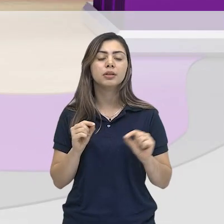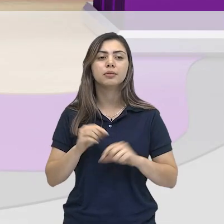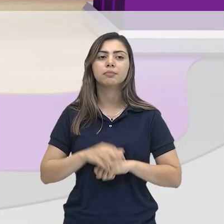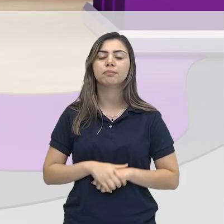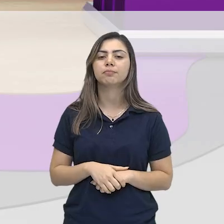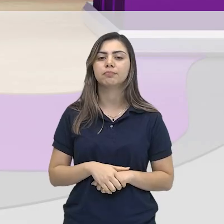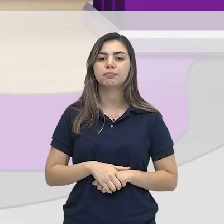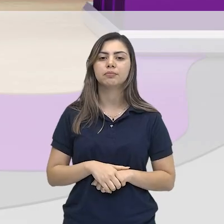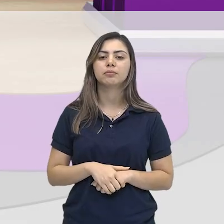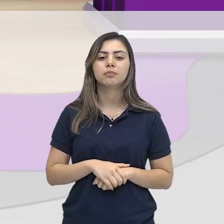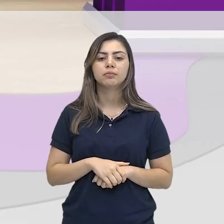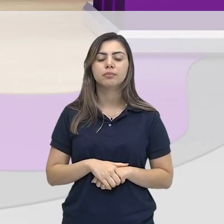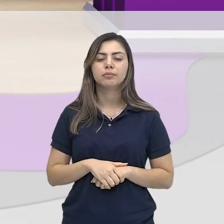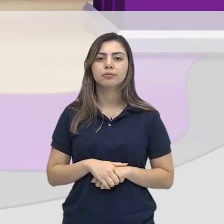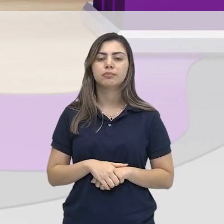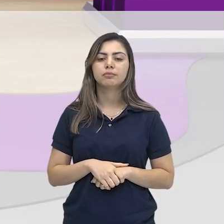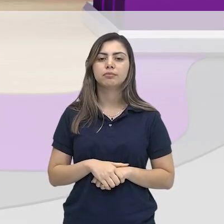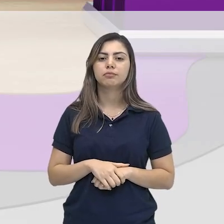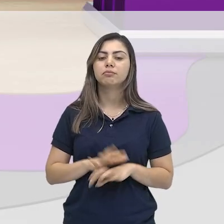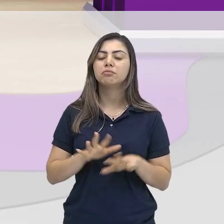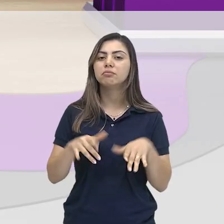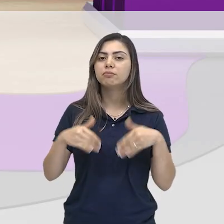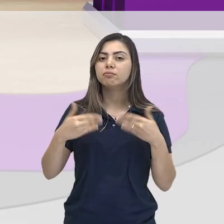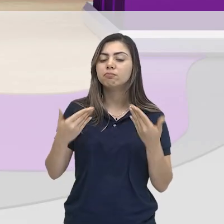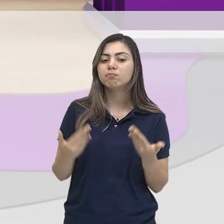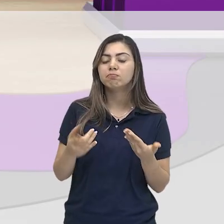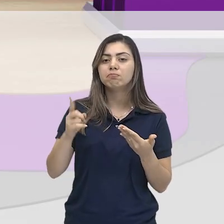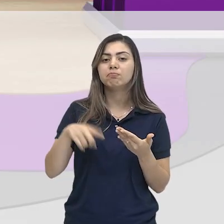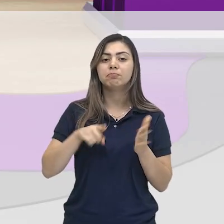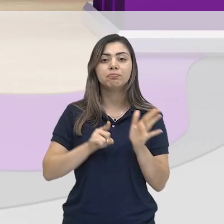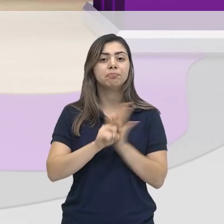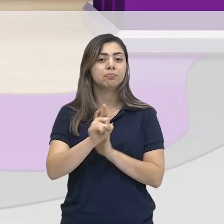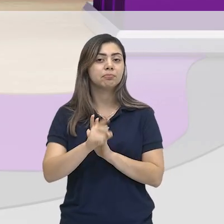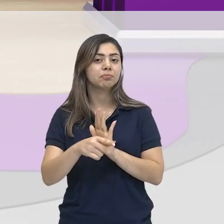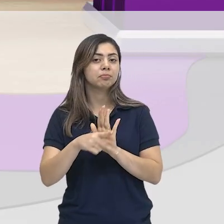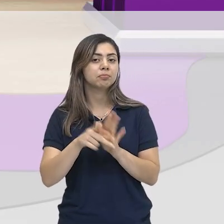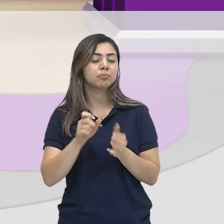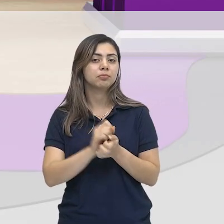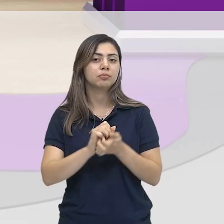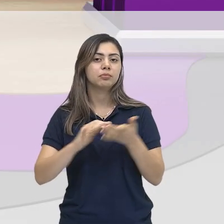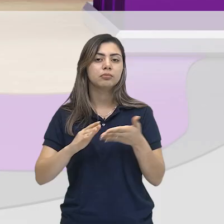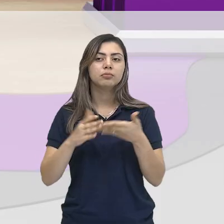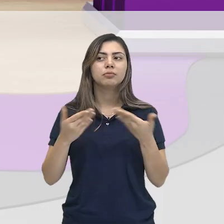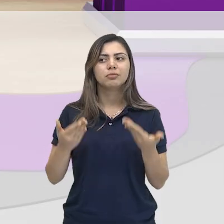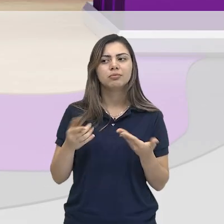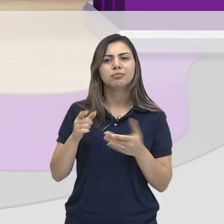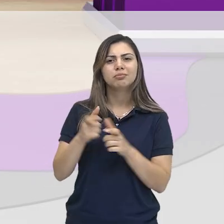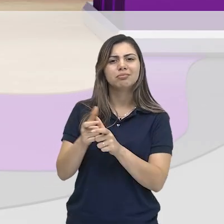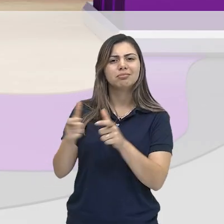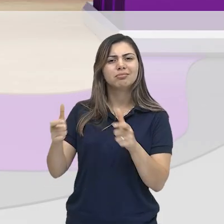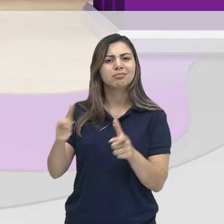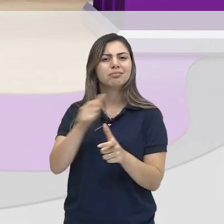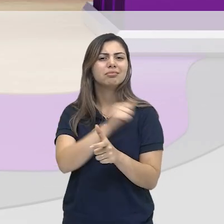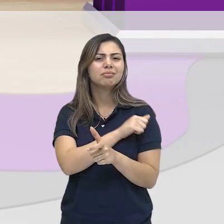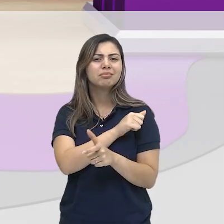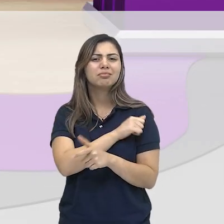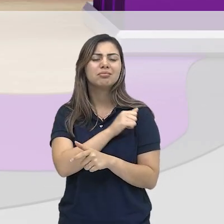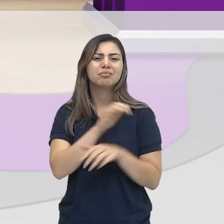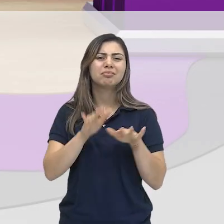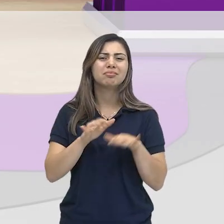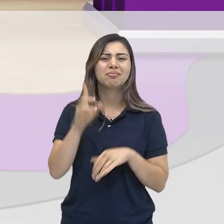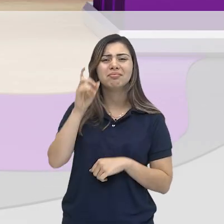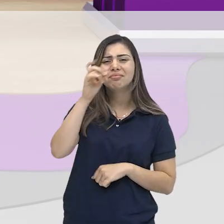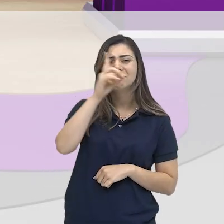qual é a natureza, qual é o pedido, a ideia central do comando da questão. Muitos alunos têm dificuldades